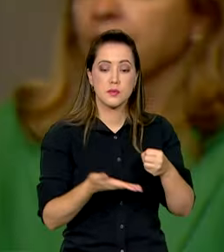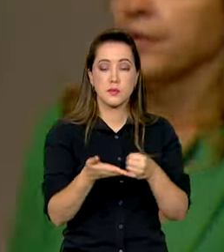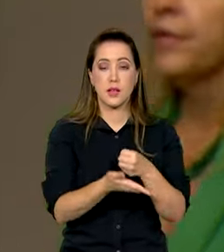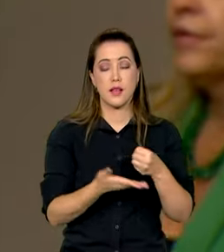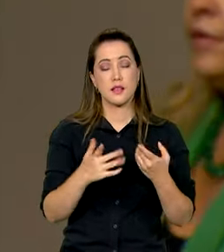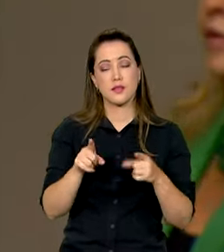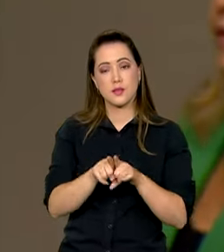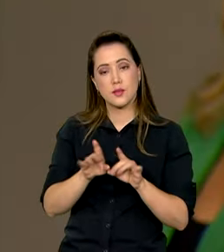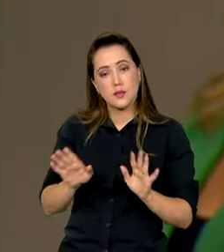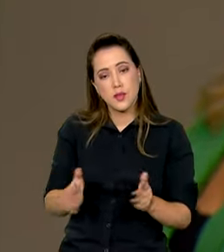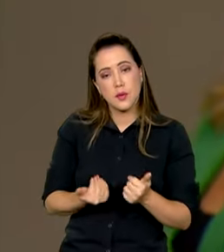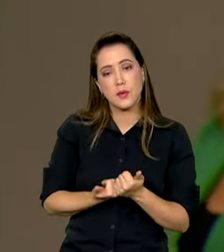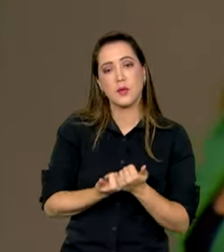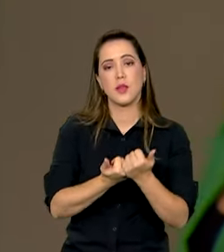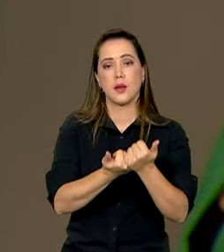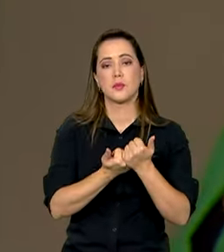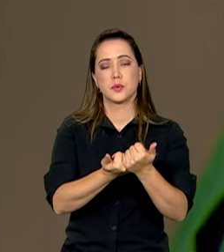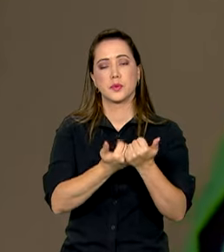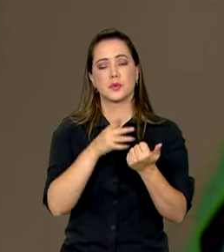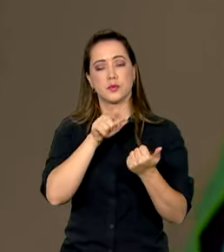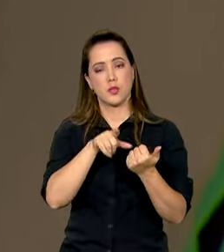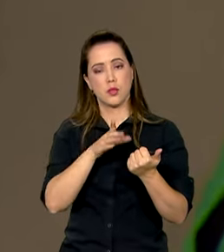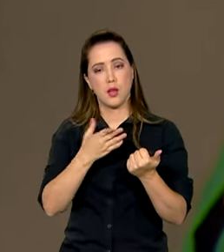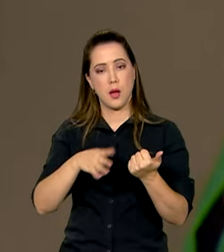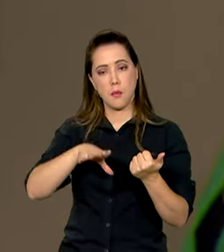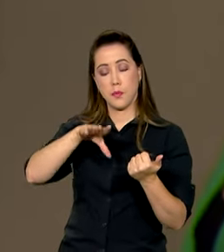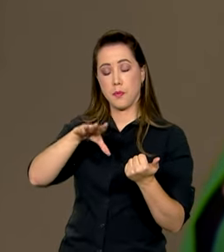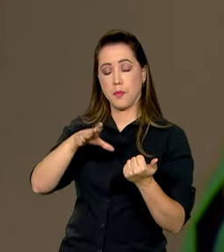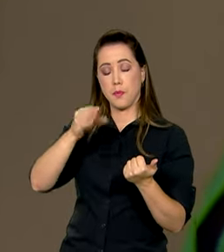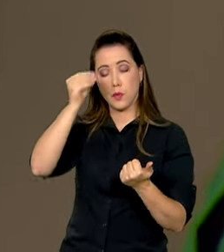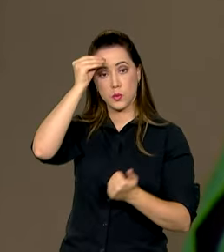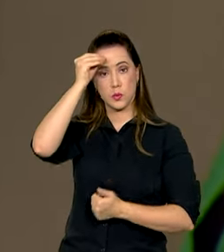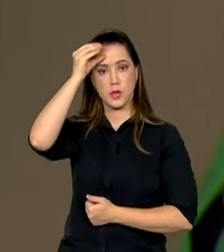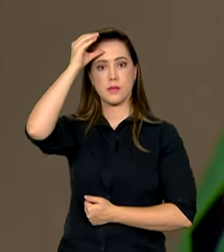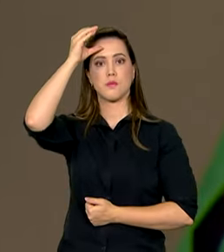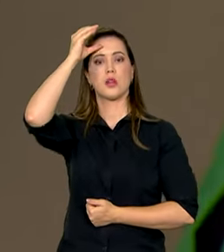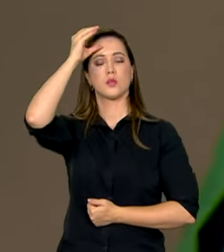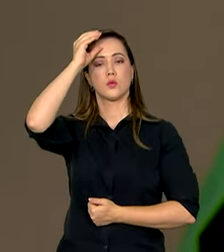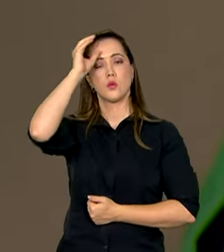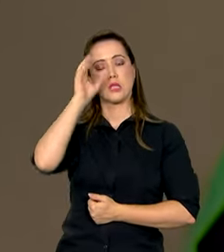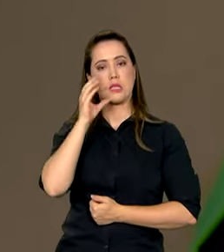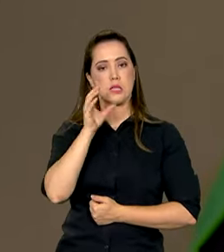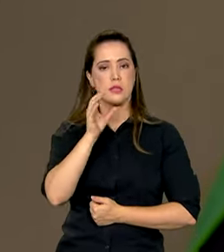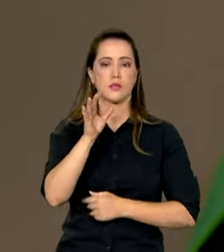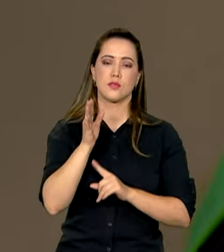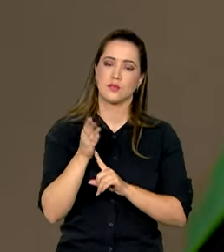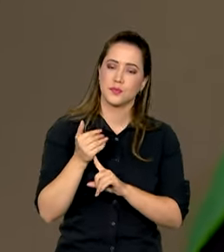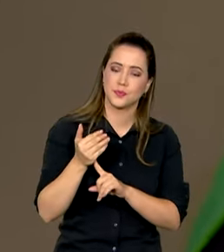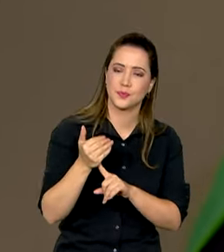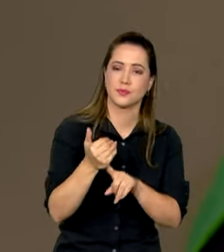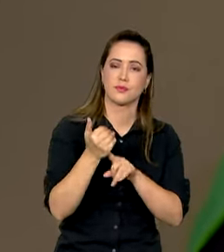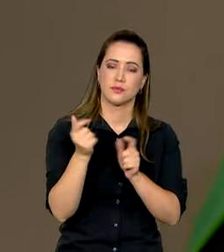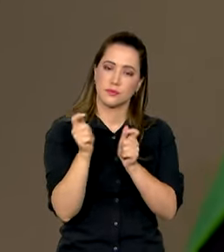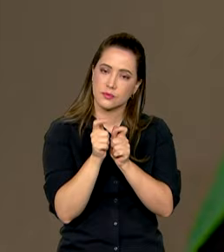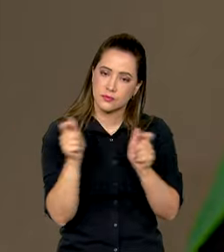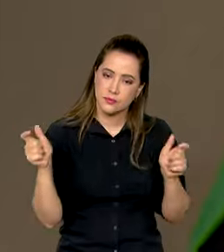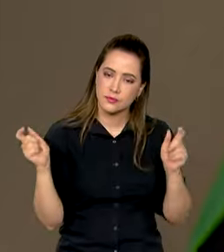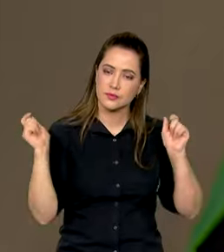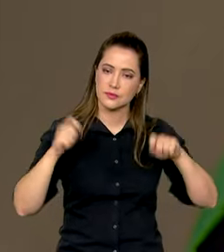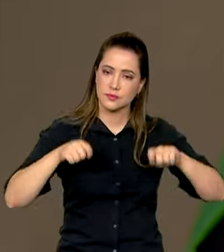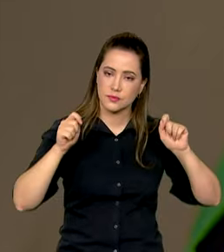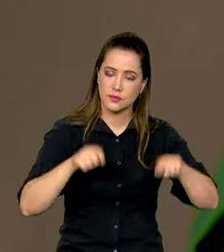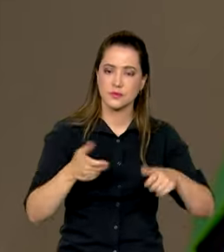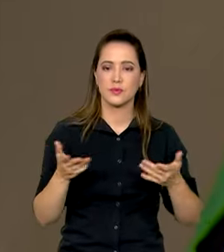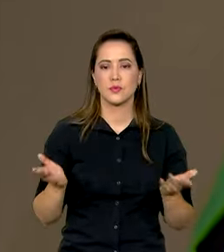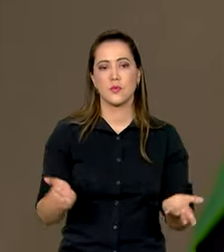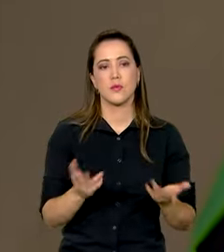contribuir para a promoção e apropriação do conhecimento científico e tecnológico pela população, ampliando as oportunidades de inclusão das parcelas mais